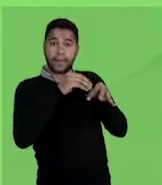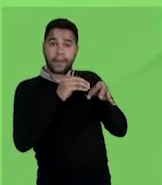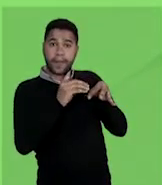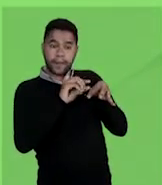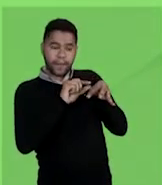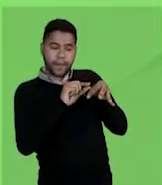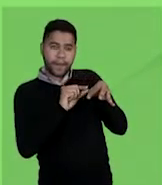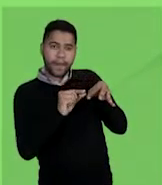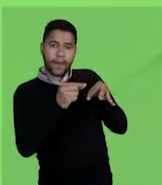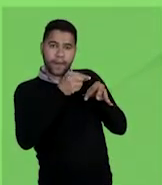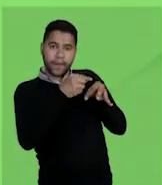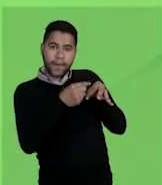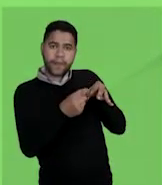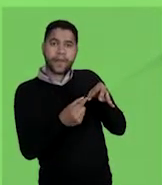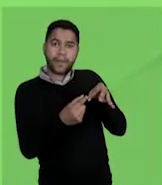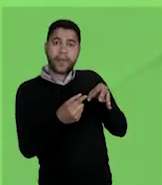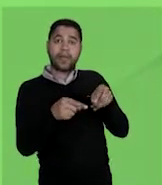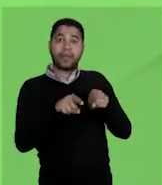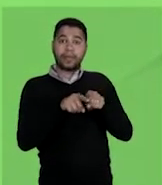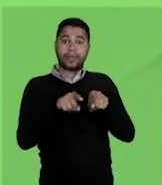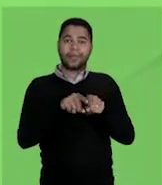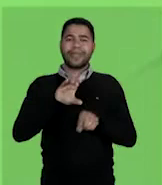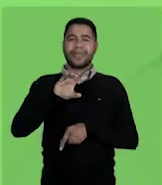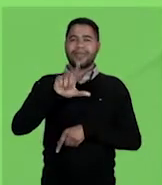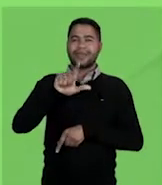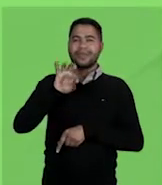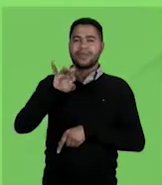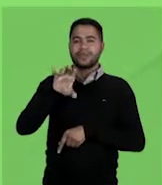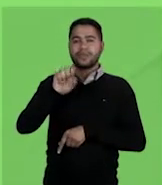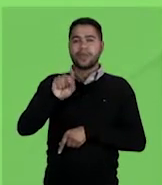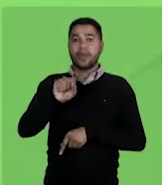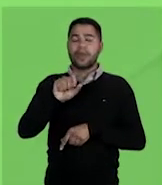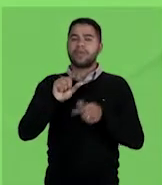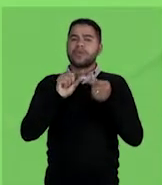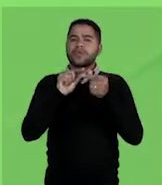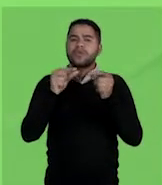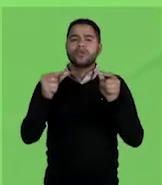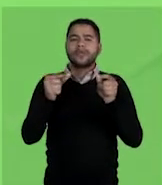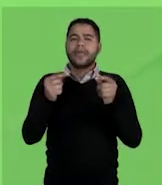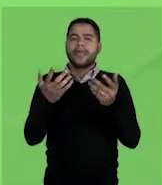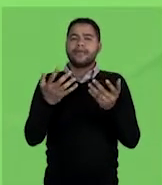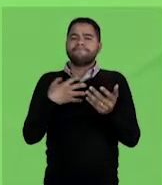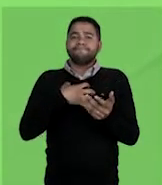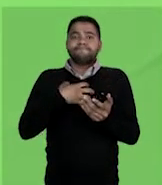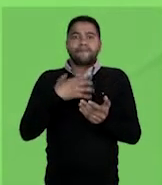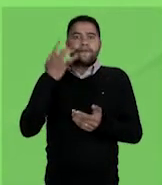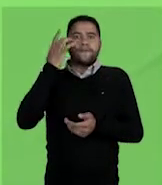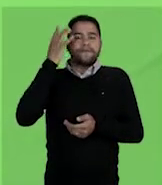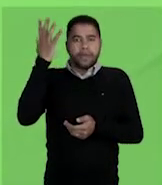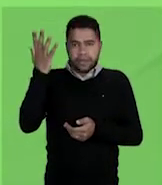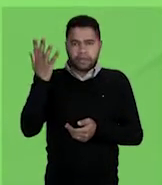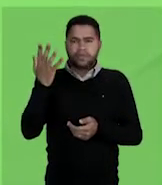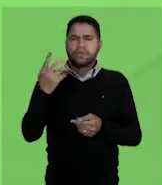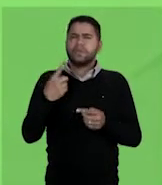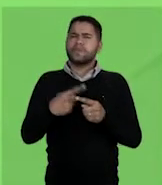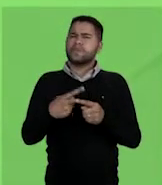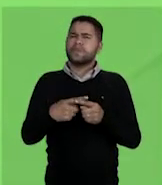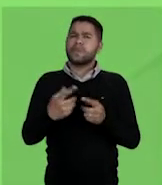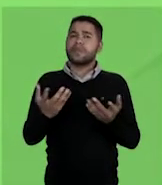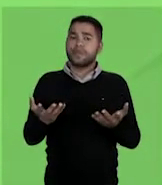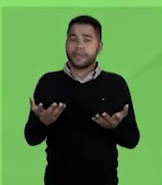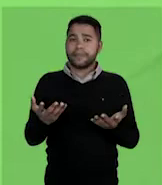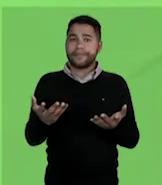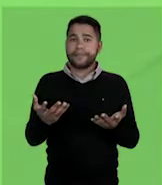lábios. E o clitóris é uma estrutura muito sensível. Por que ela é muito